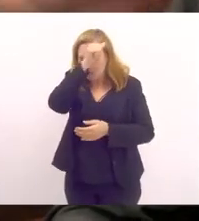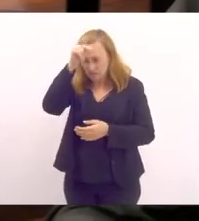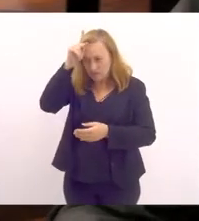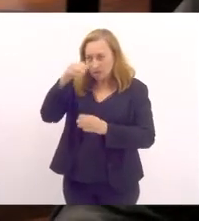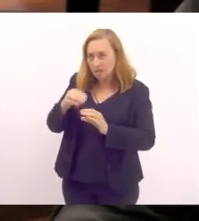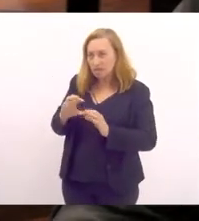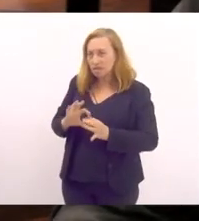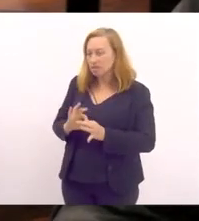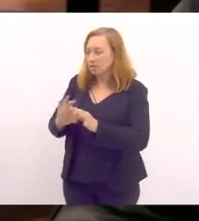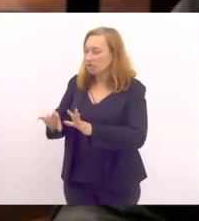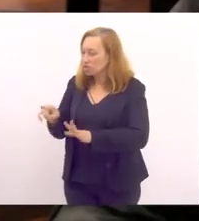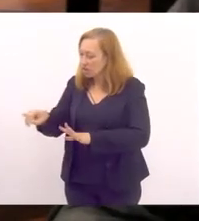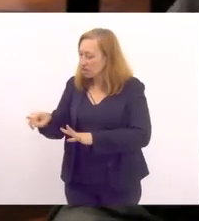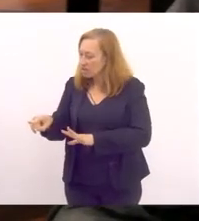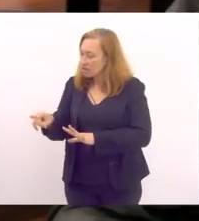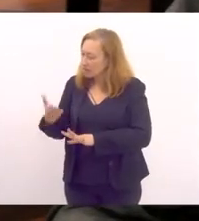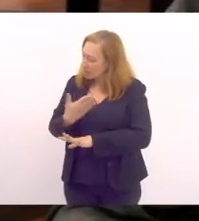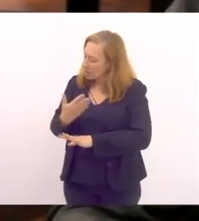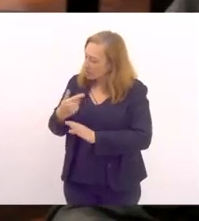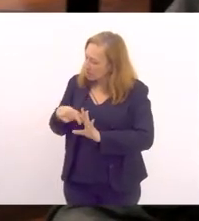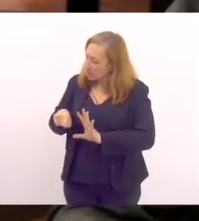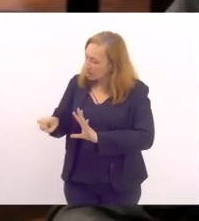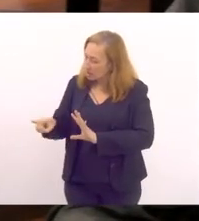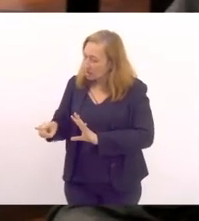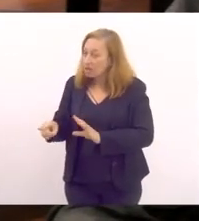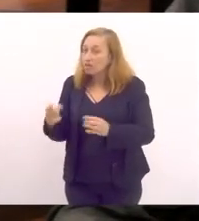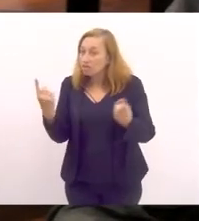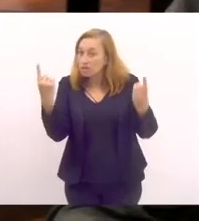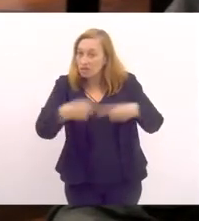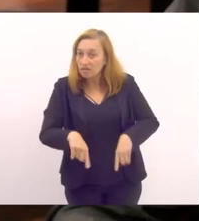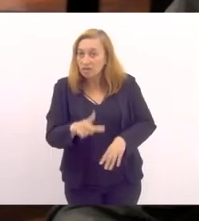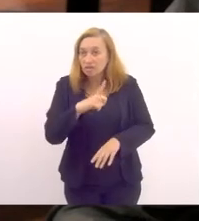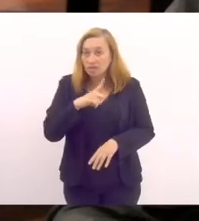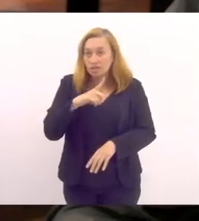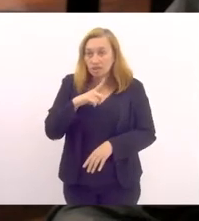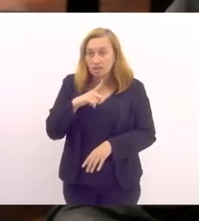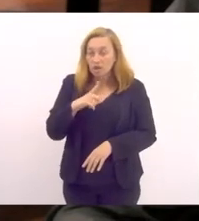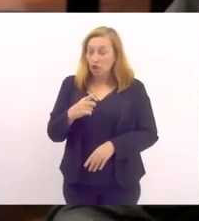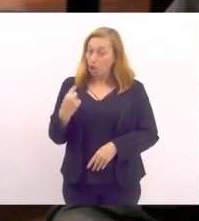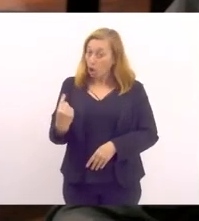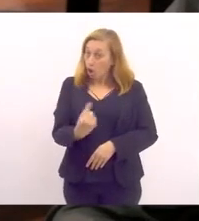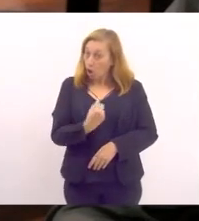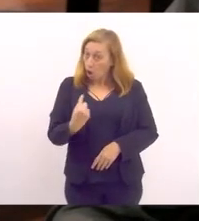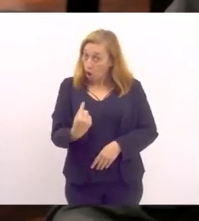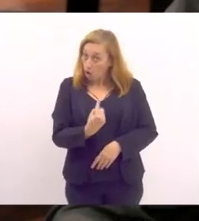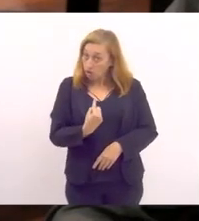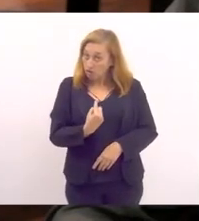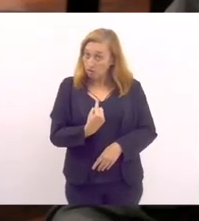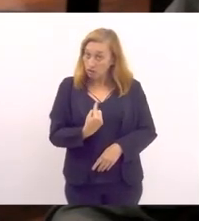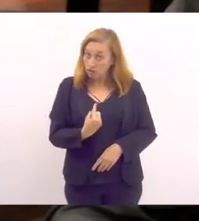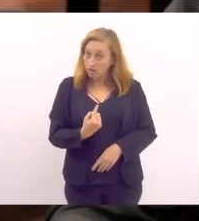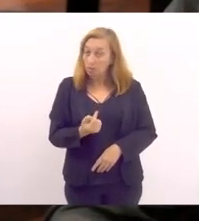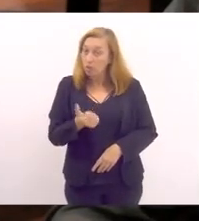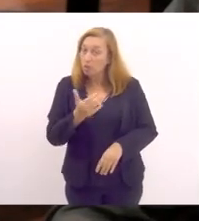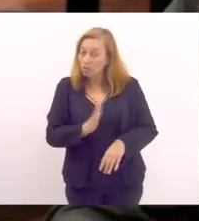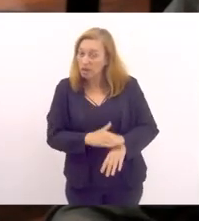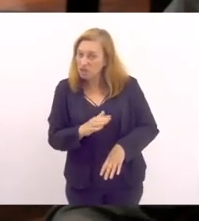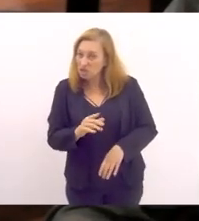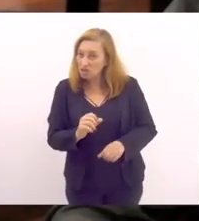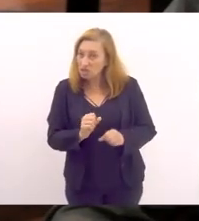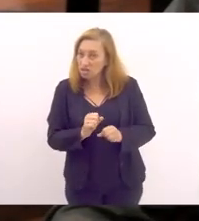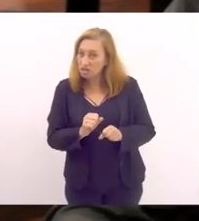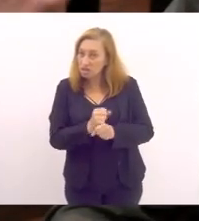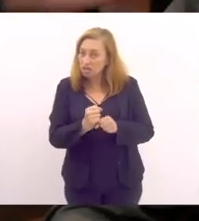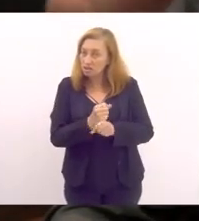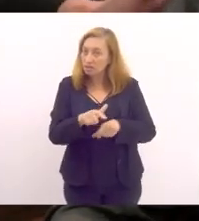você é meu amigo, vou te colocar ali. E o cara tem um desafio na frente, a gente fica assim, nós, né, a gente que já está mais um pouquinho mais de tempo, fica para